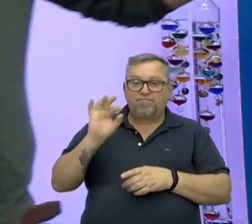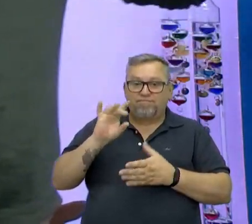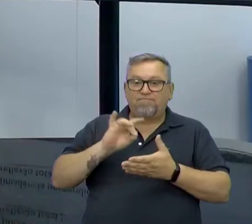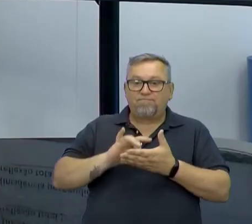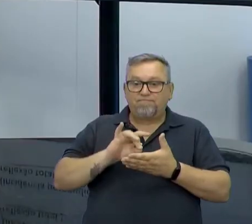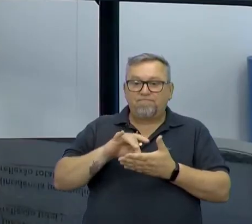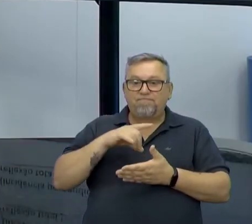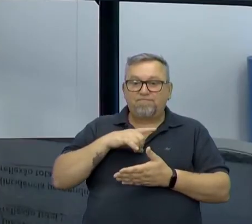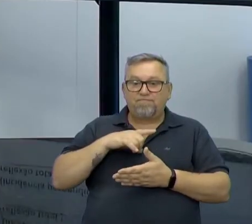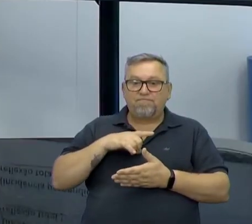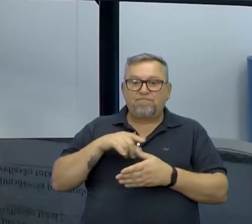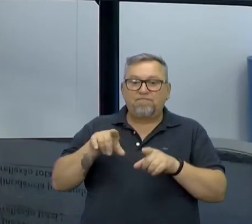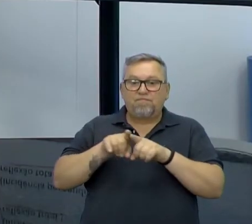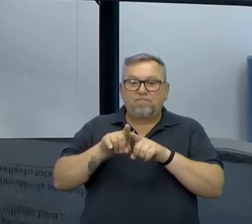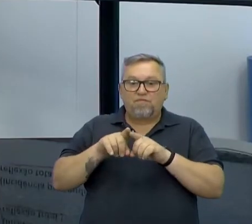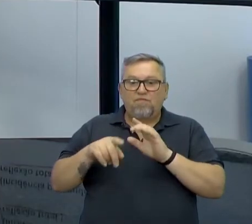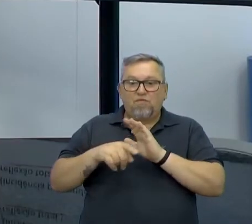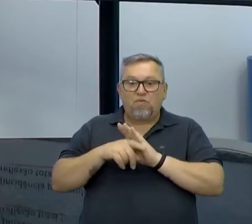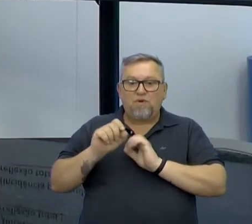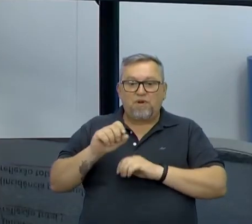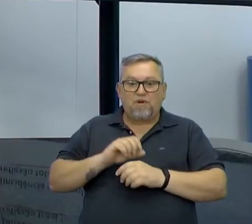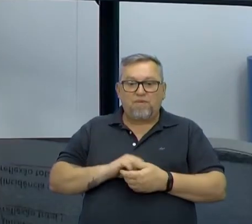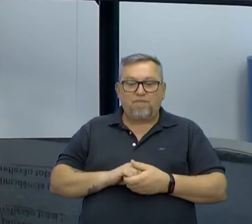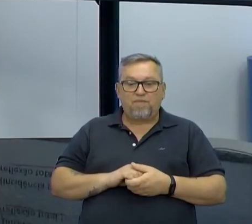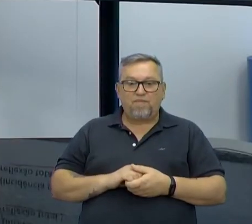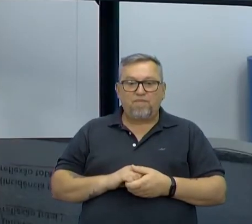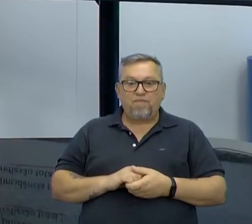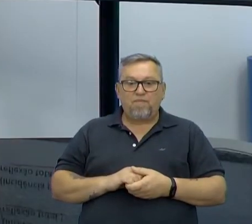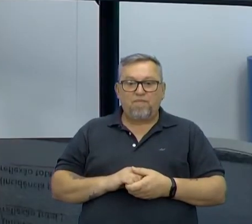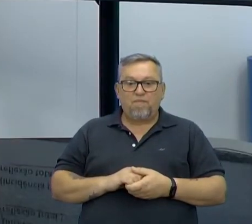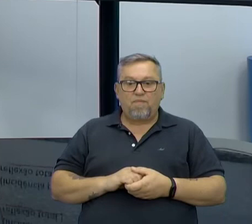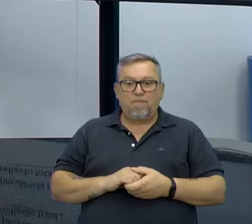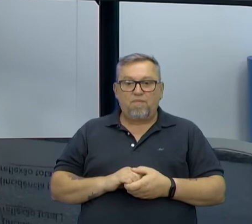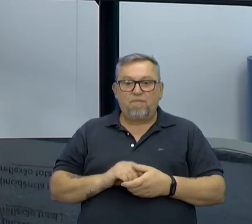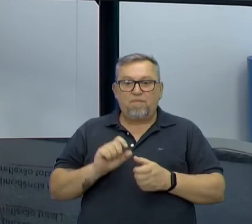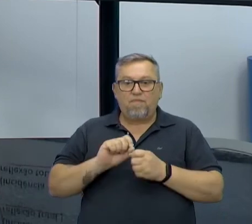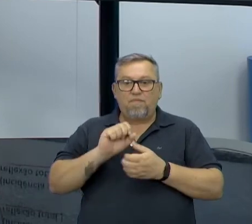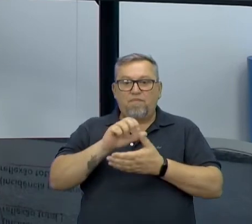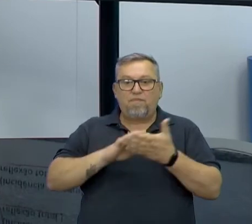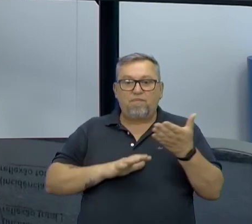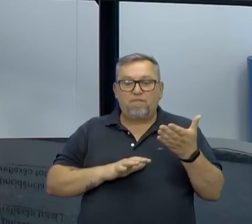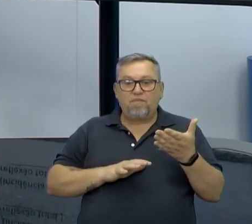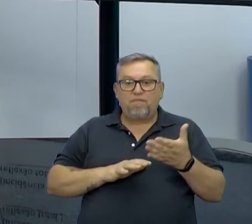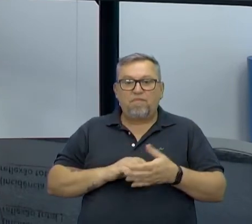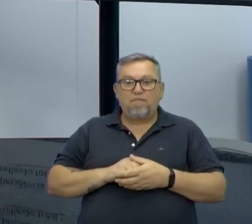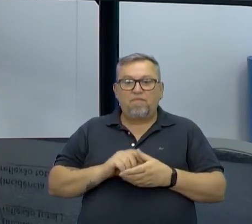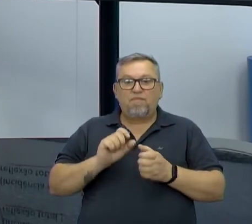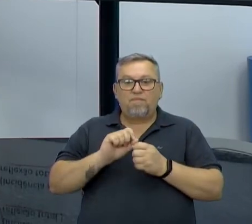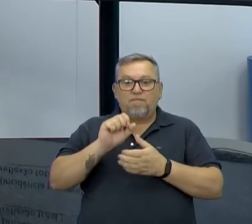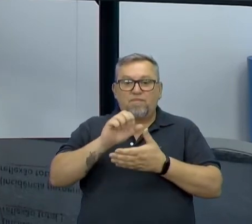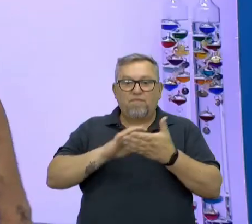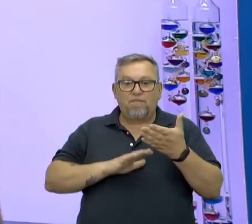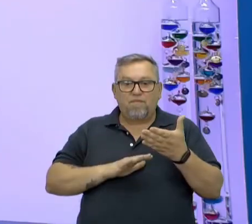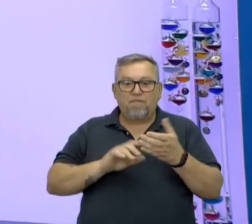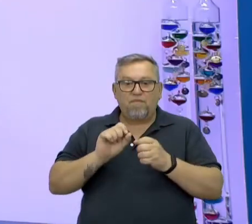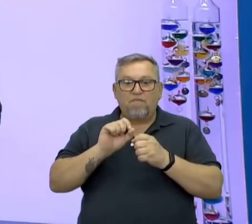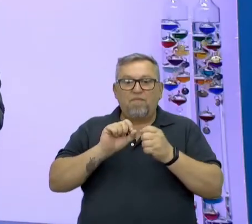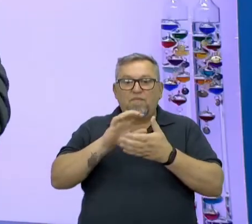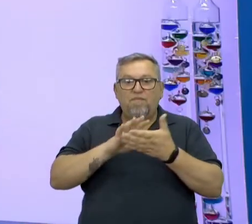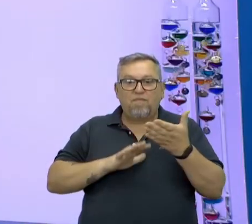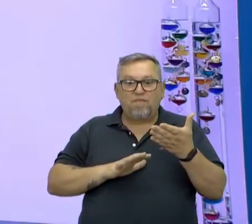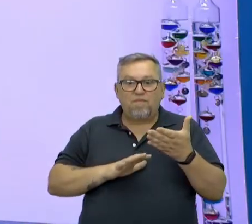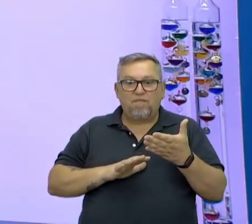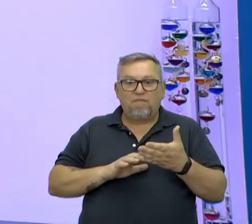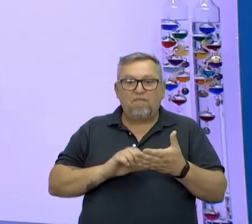Tem momento linear também incluído aí nesse sistema. Vamos fazer o exercício, Gibalina? Vamos fazer um exercise.